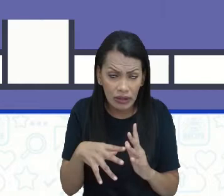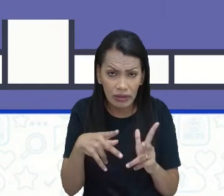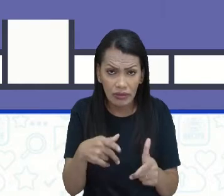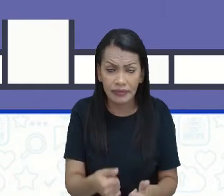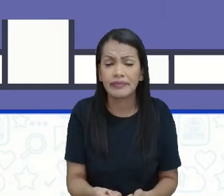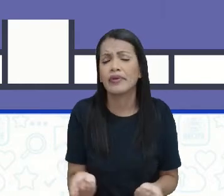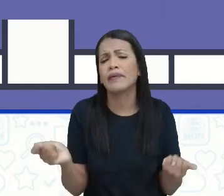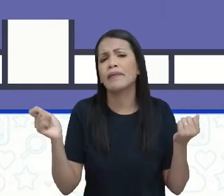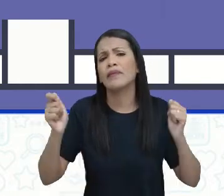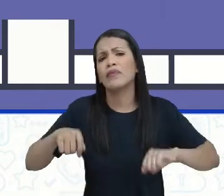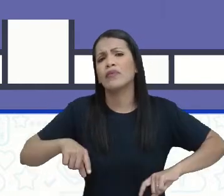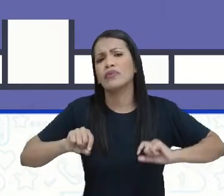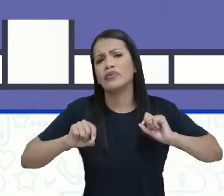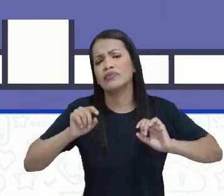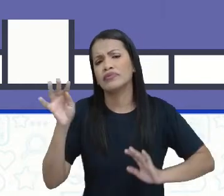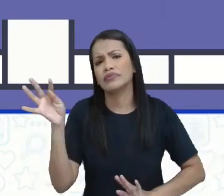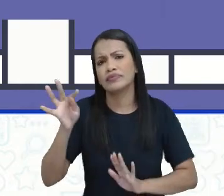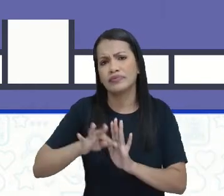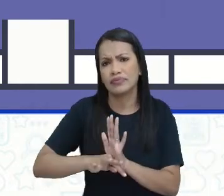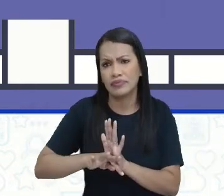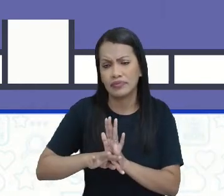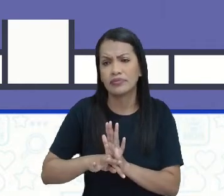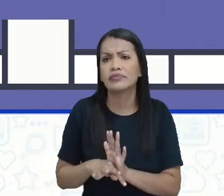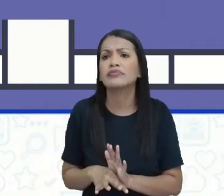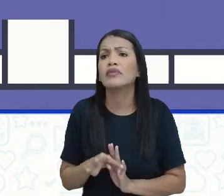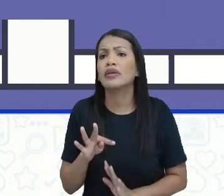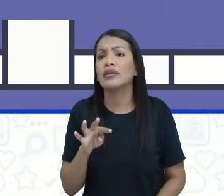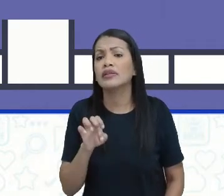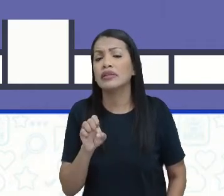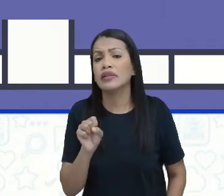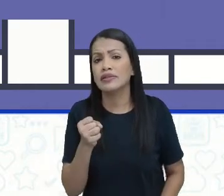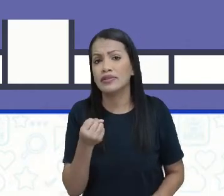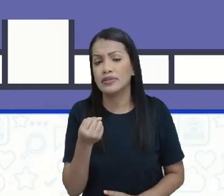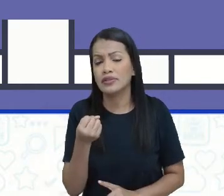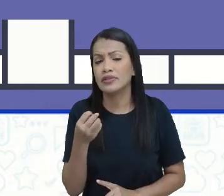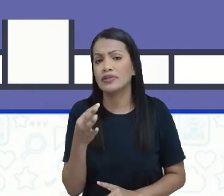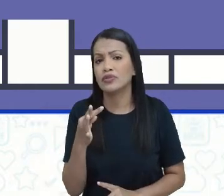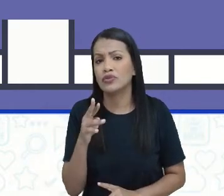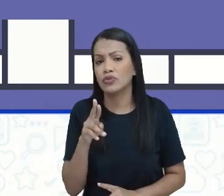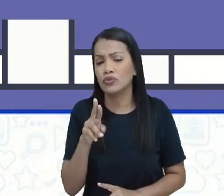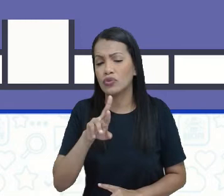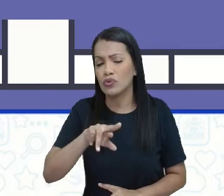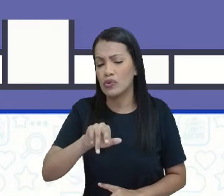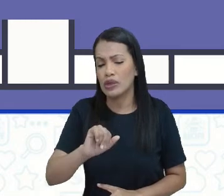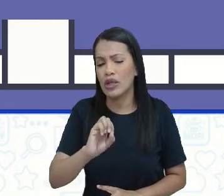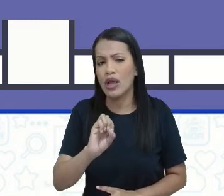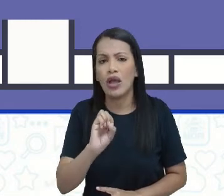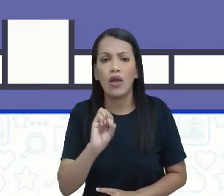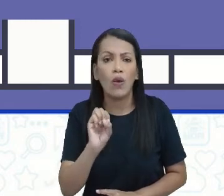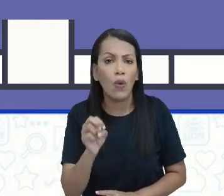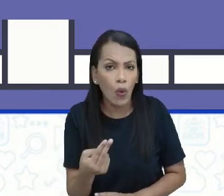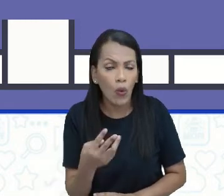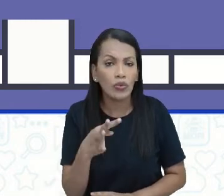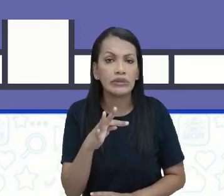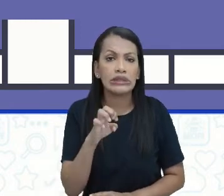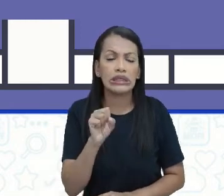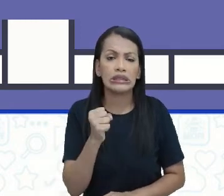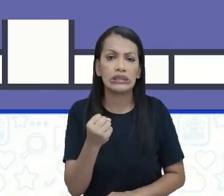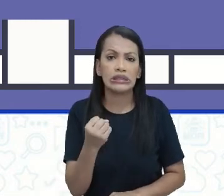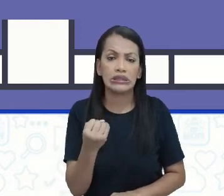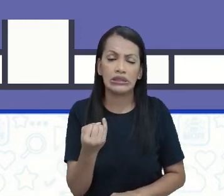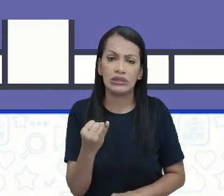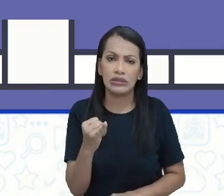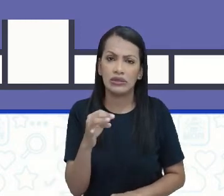Daí poder falar em textura ou tessitura de um texto. É a rede de relações que garantem sua coesão,